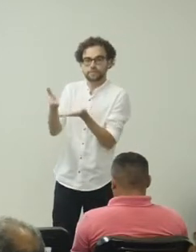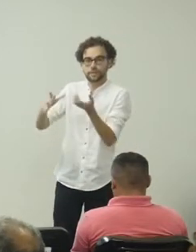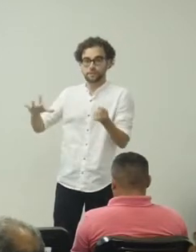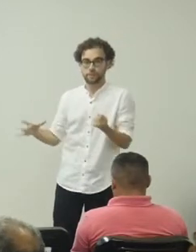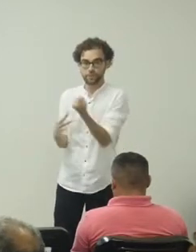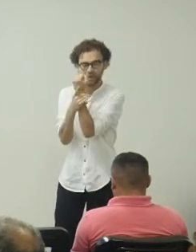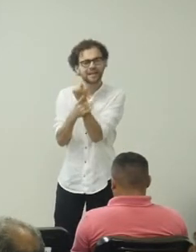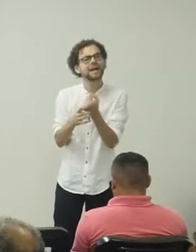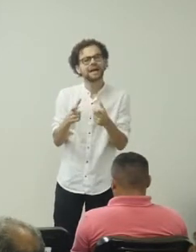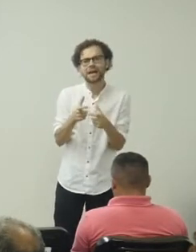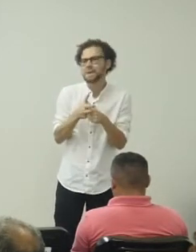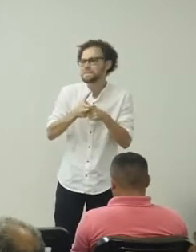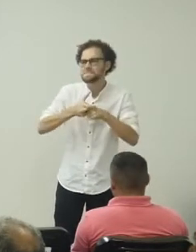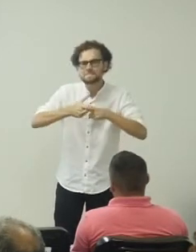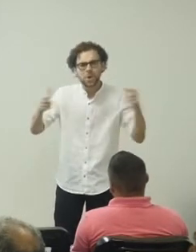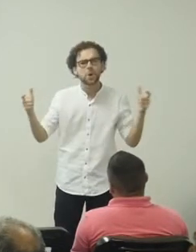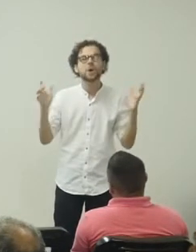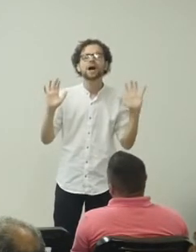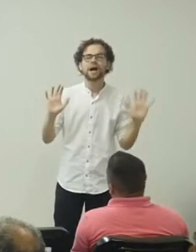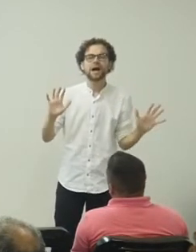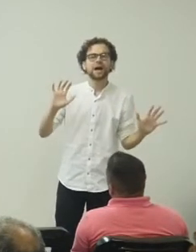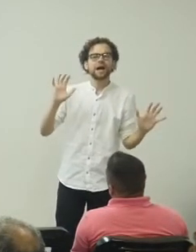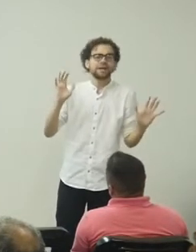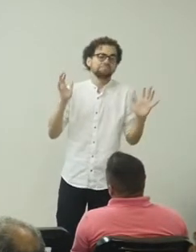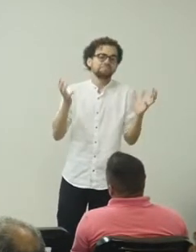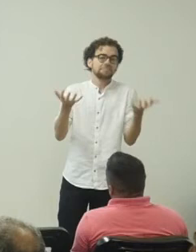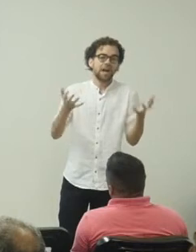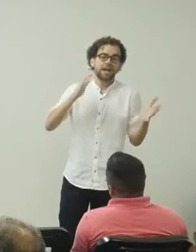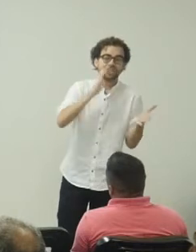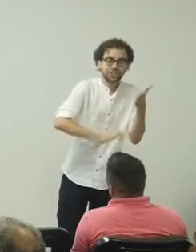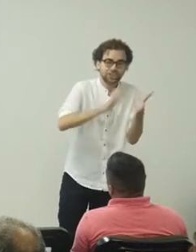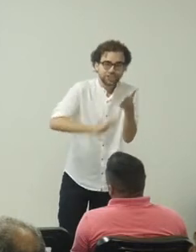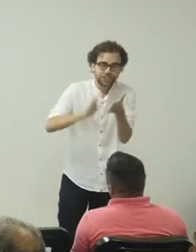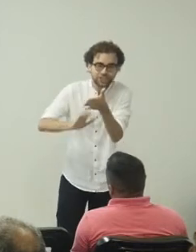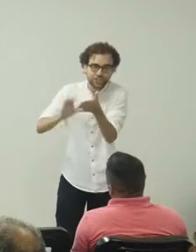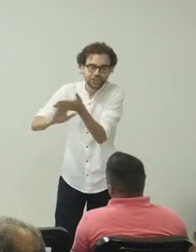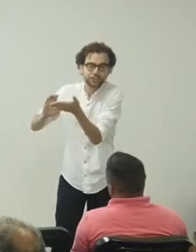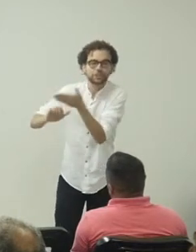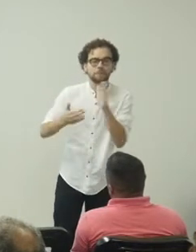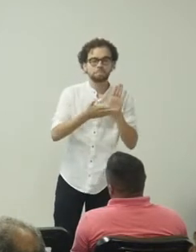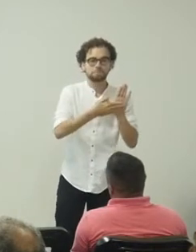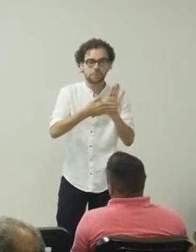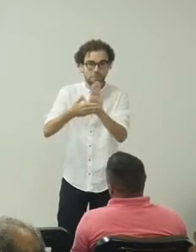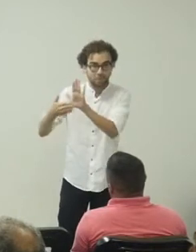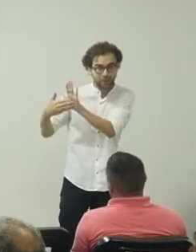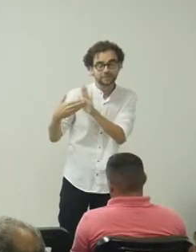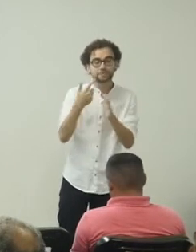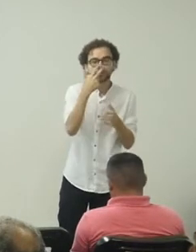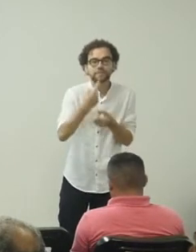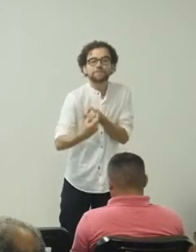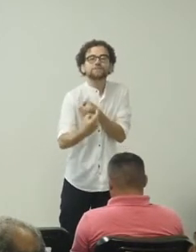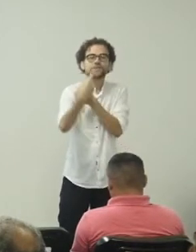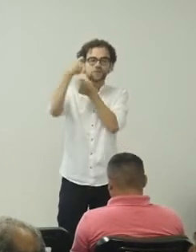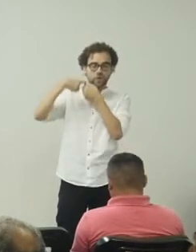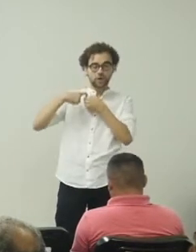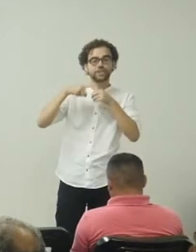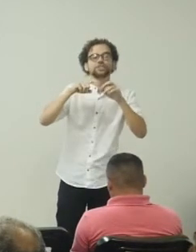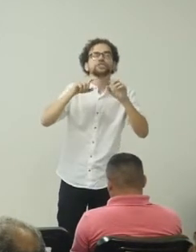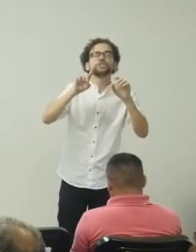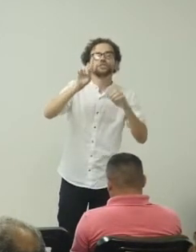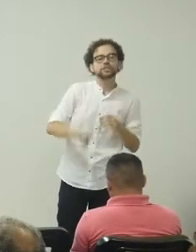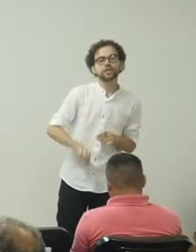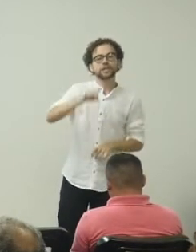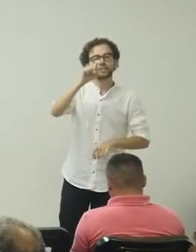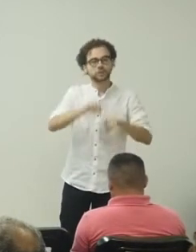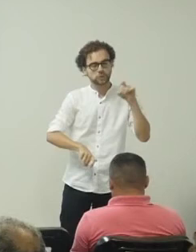maioria usurpando mesmo nossas pautas e trazendo alguns retrocessos. Não só em virtude dessa, mas também dos nossos direitos sexuais e